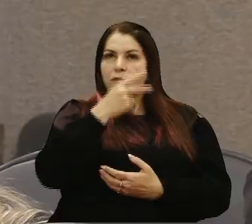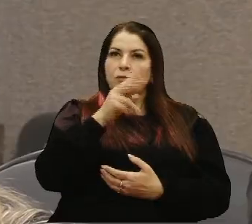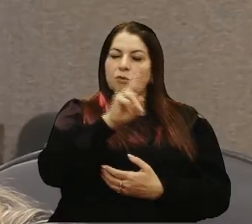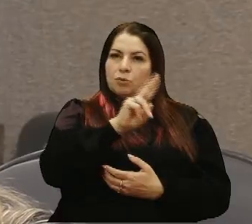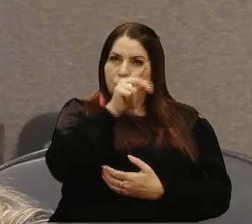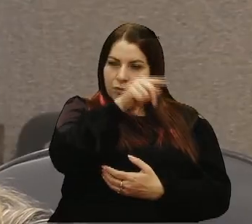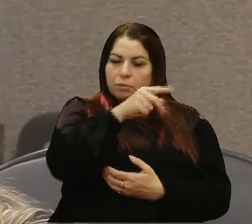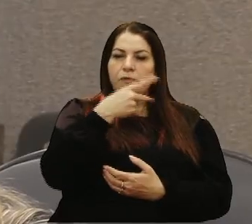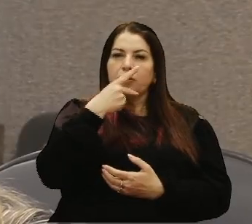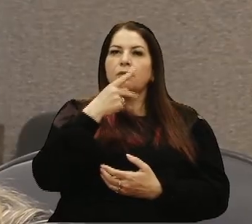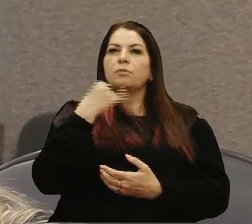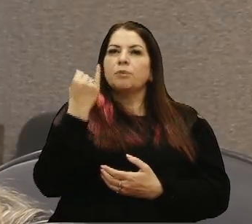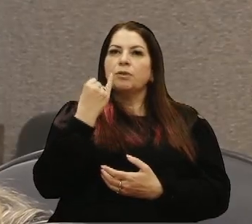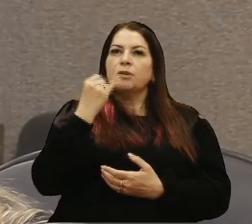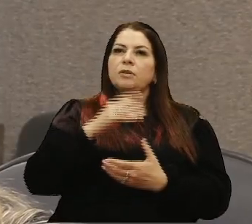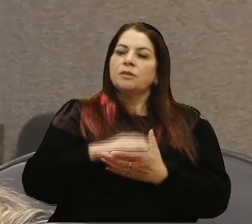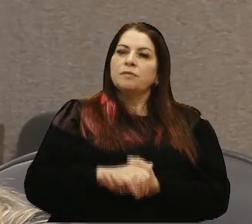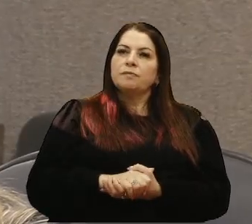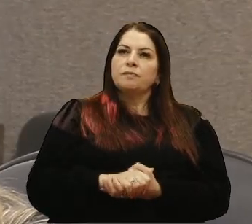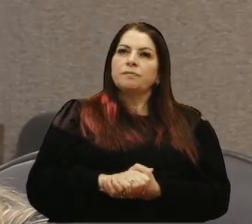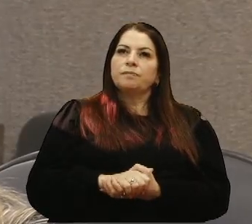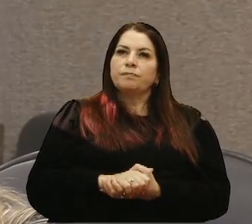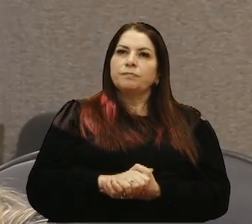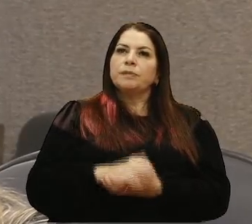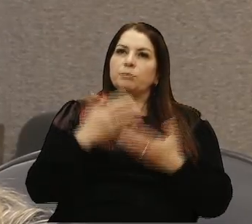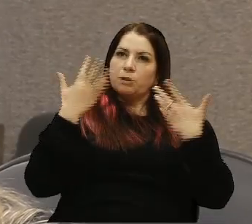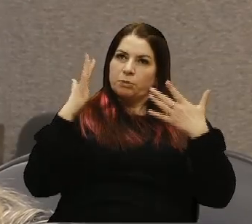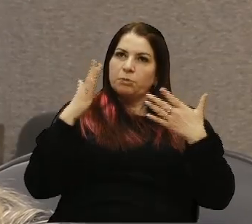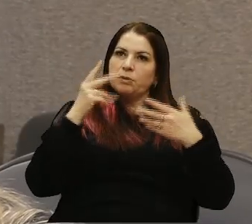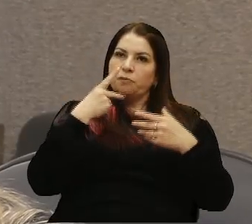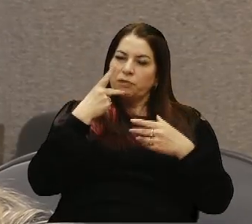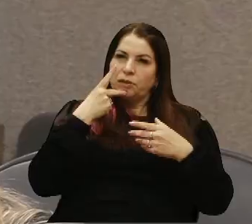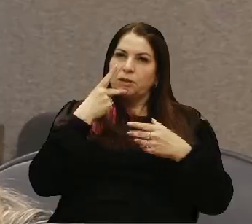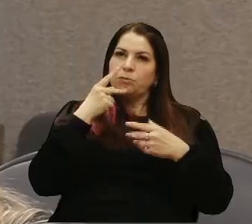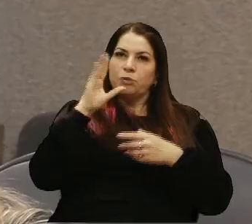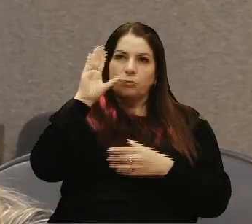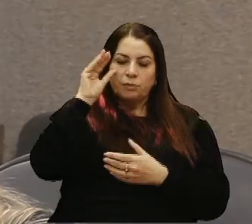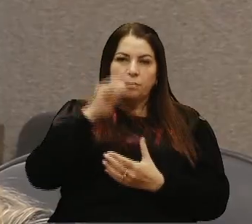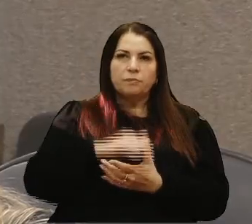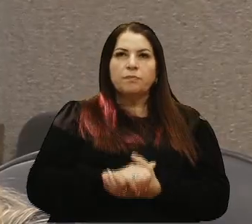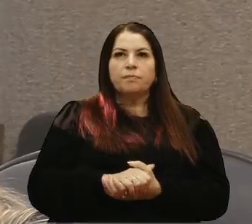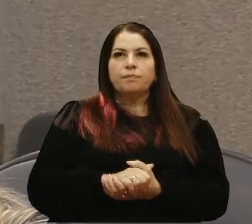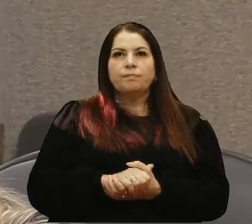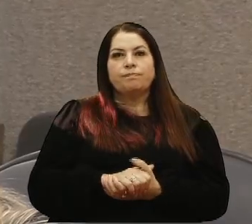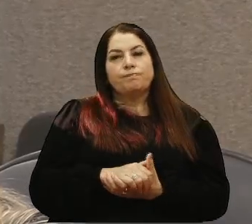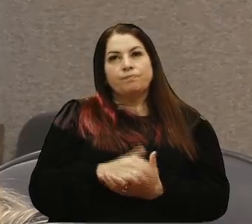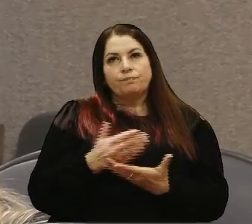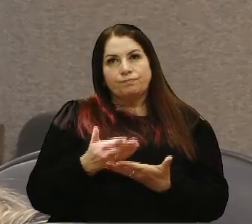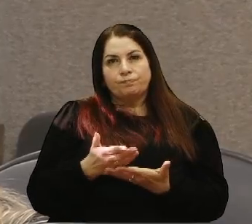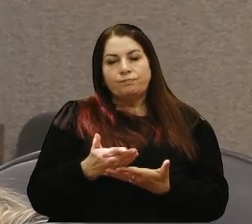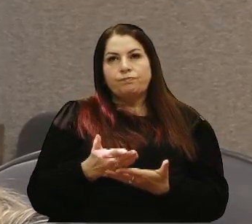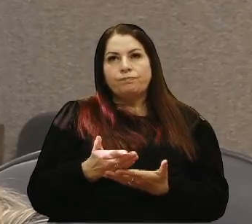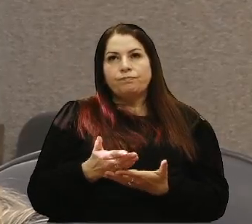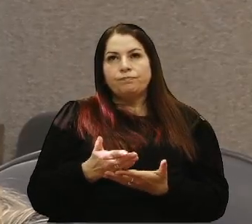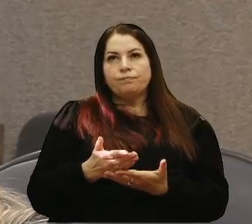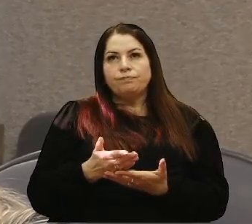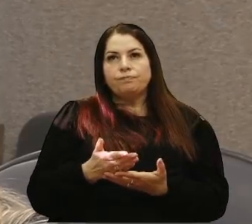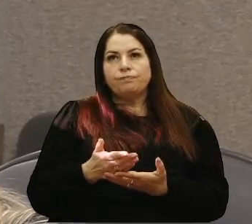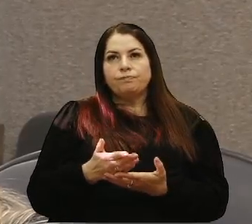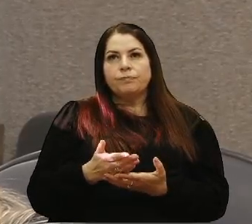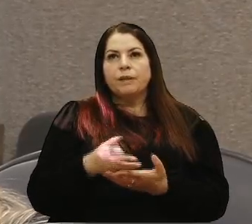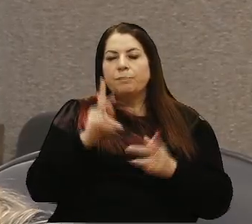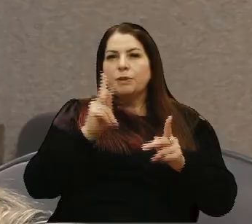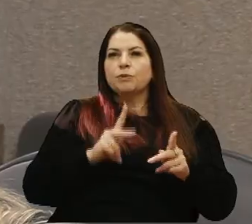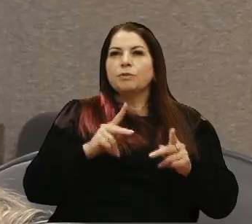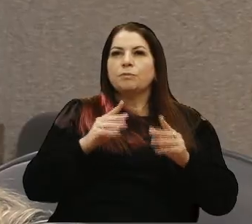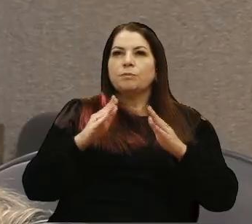senhor, e é importante a gente ressaltar isso, né? Parabéns pelo senhor por ter observado. Só que assim, olha, se não, a pessoa mora